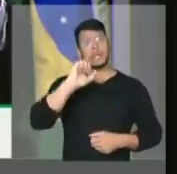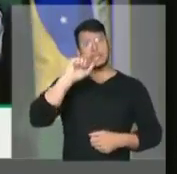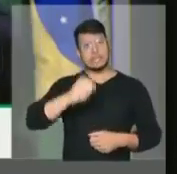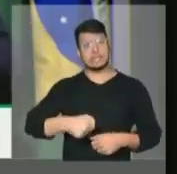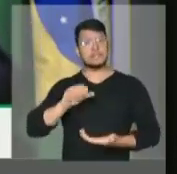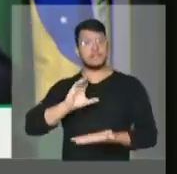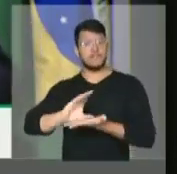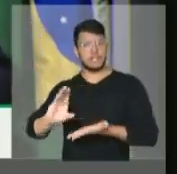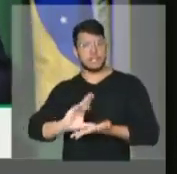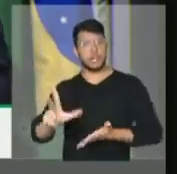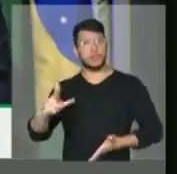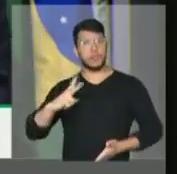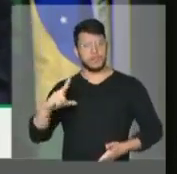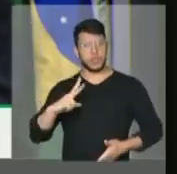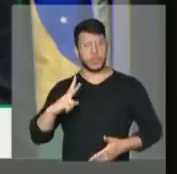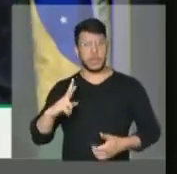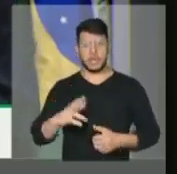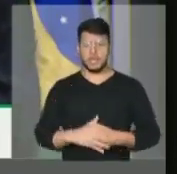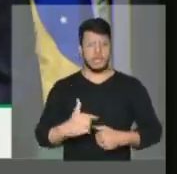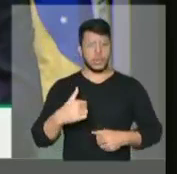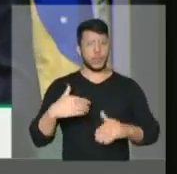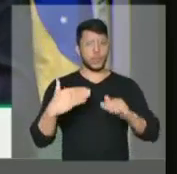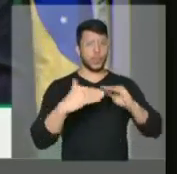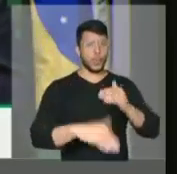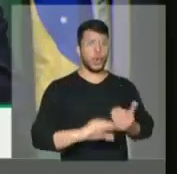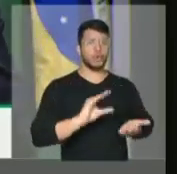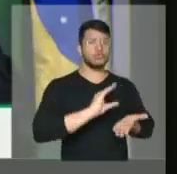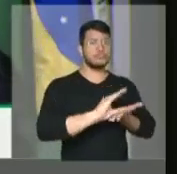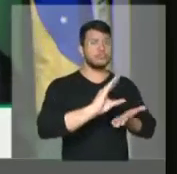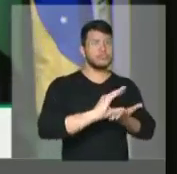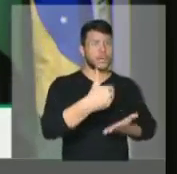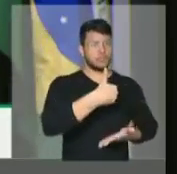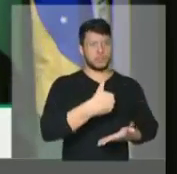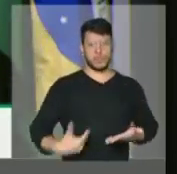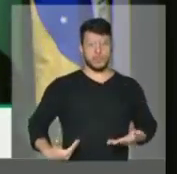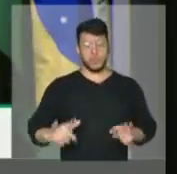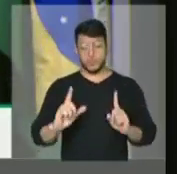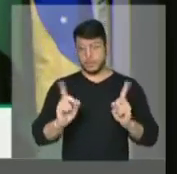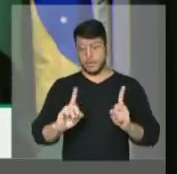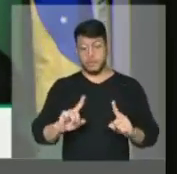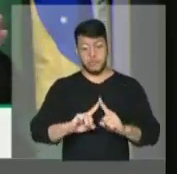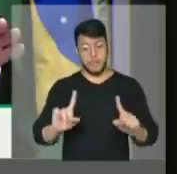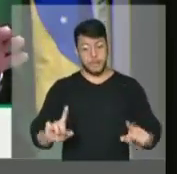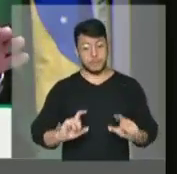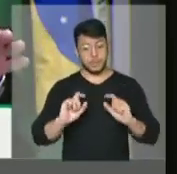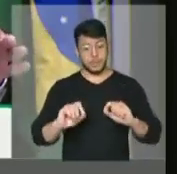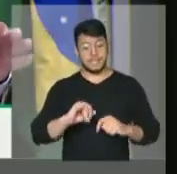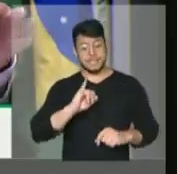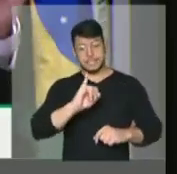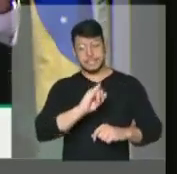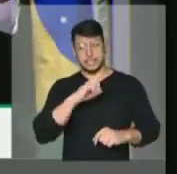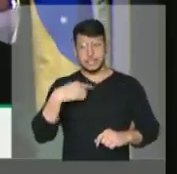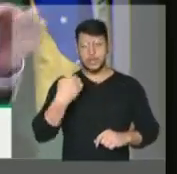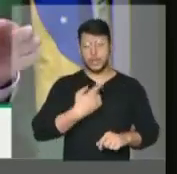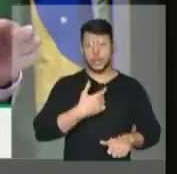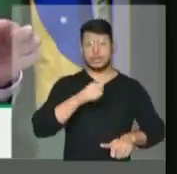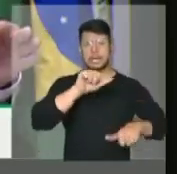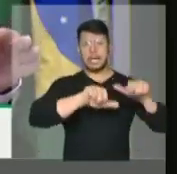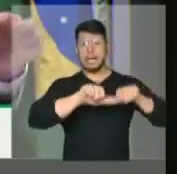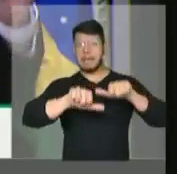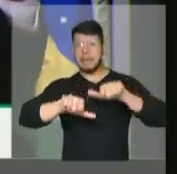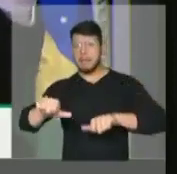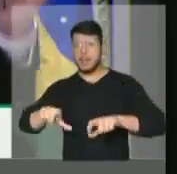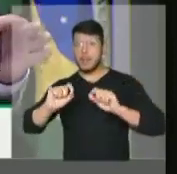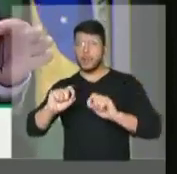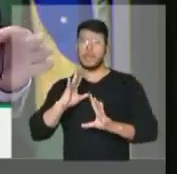público e acabando com o privado. Mas quando a gente se depara, senhores deputados, e analisa o